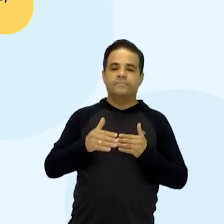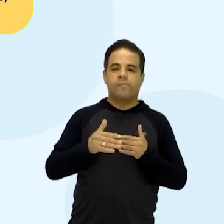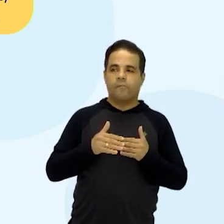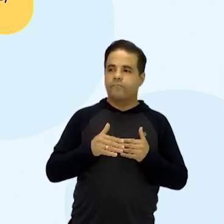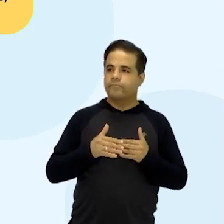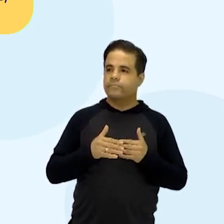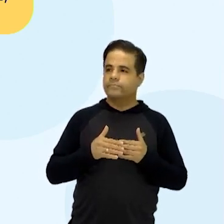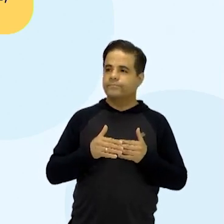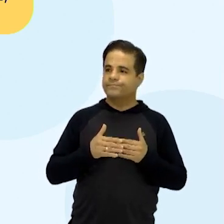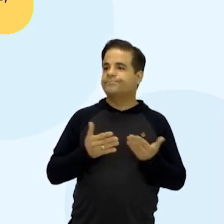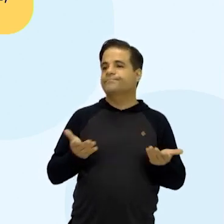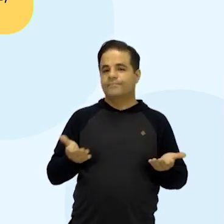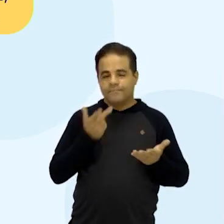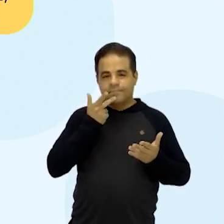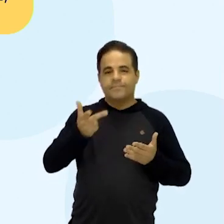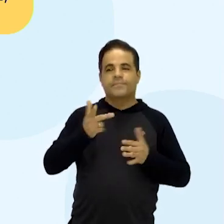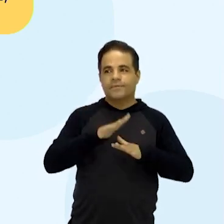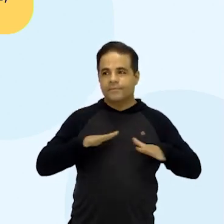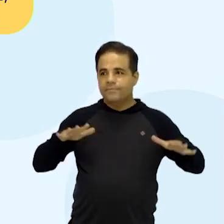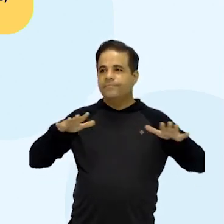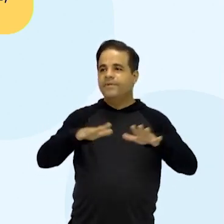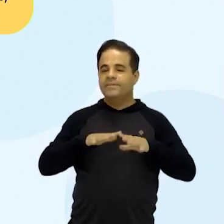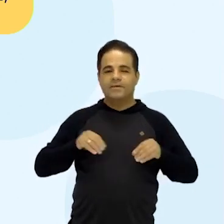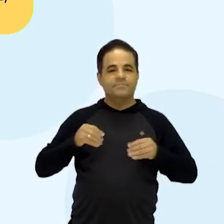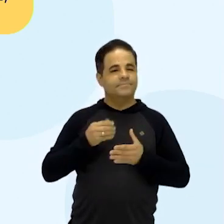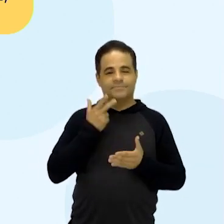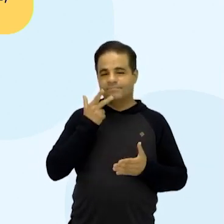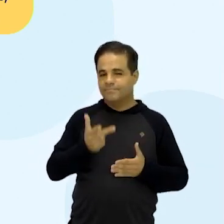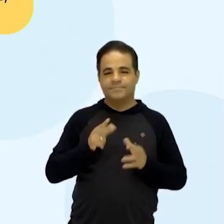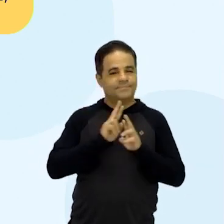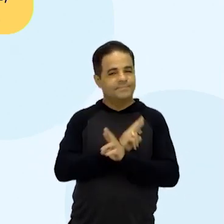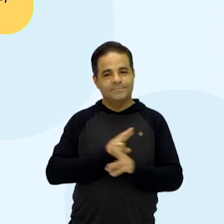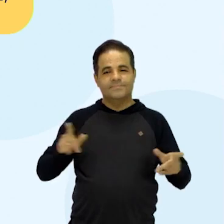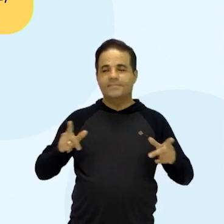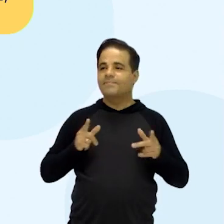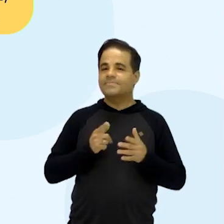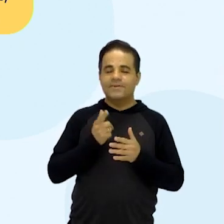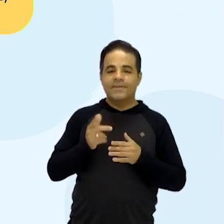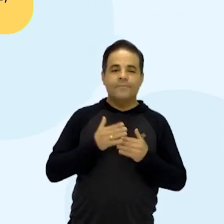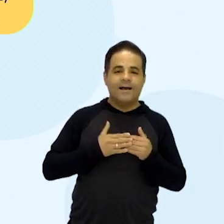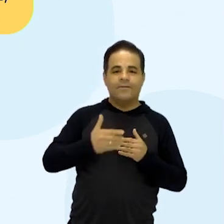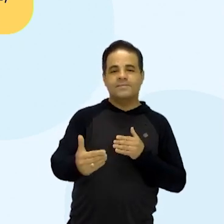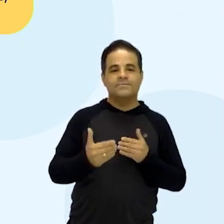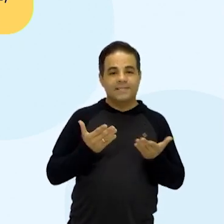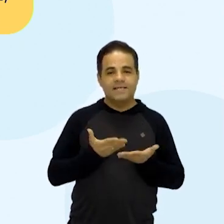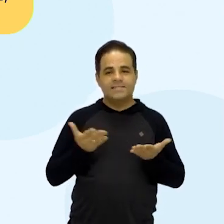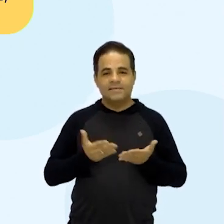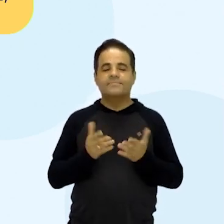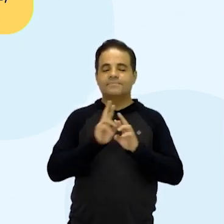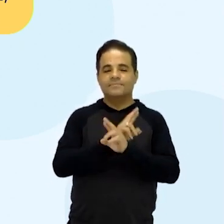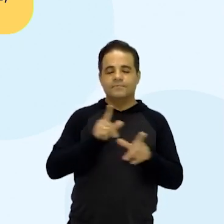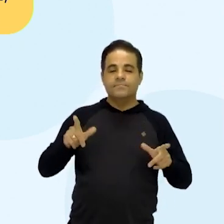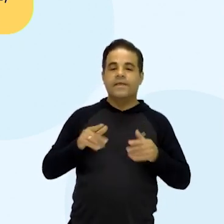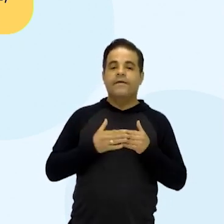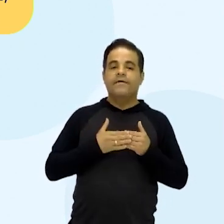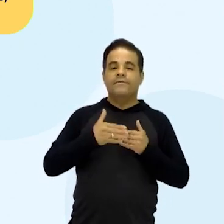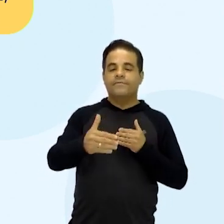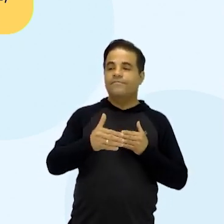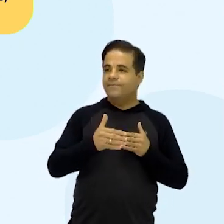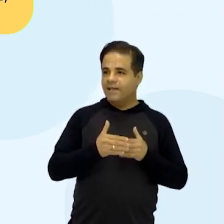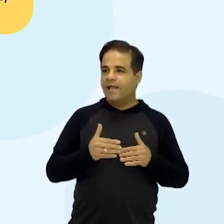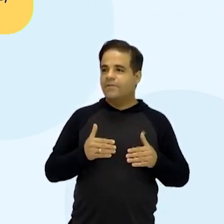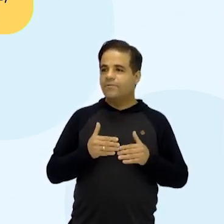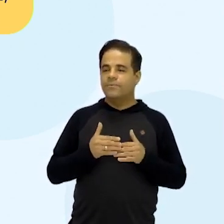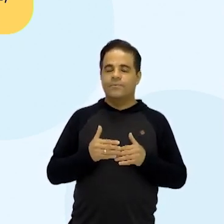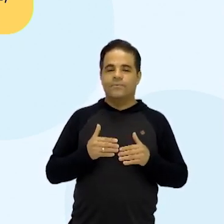Então, é o tratamento diferente ou unfair, ou seja, injusto,